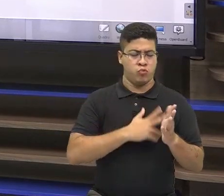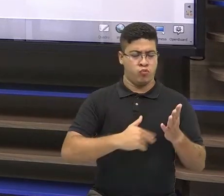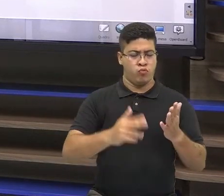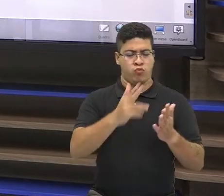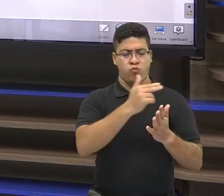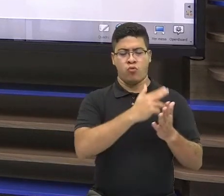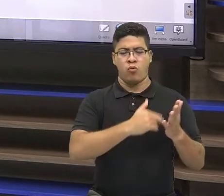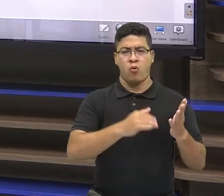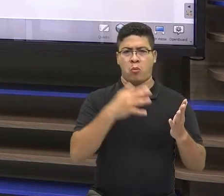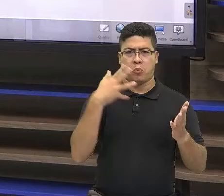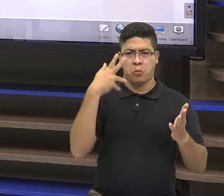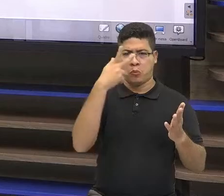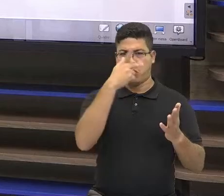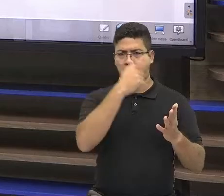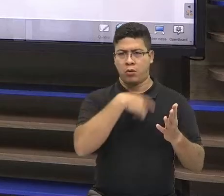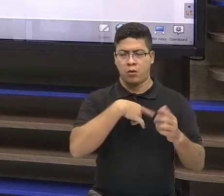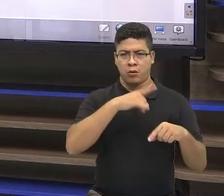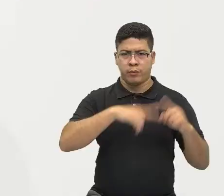em si.